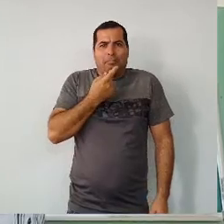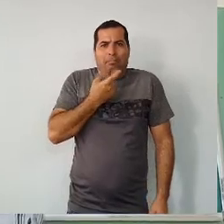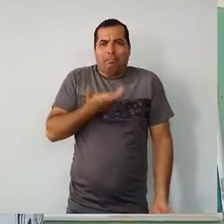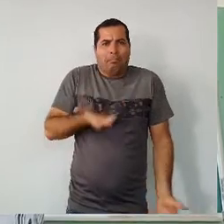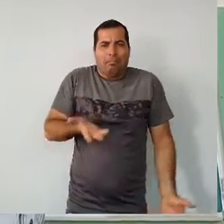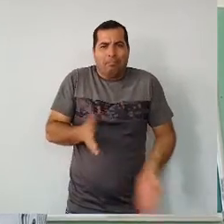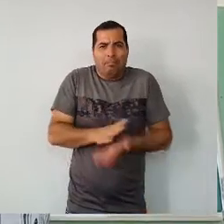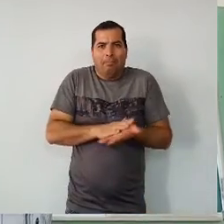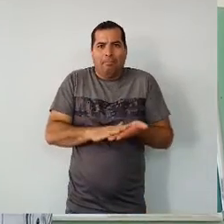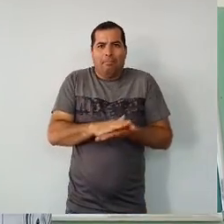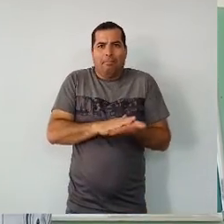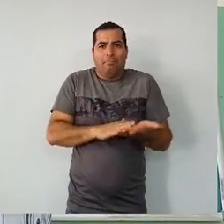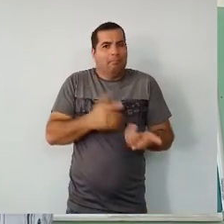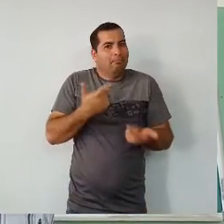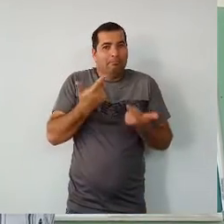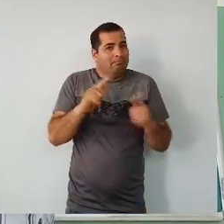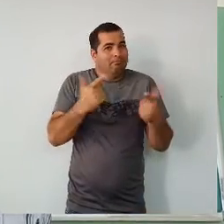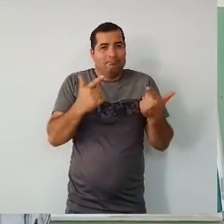seria esse, ó.